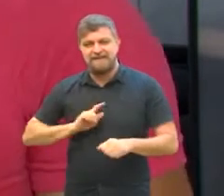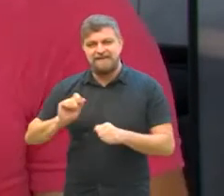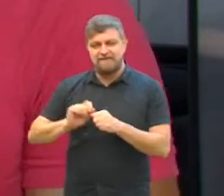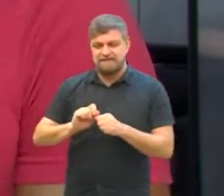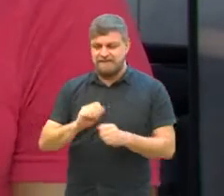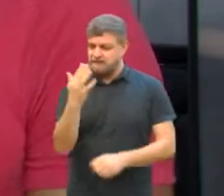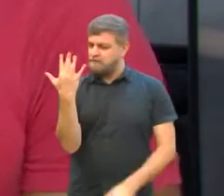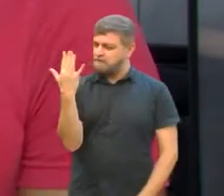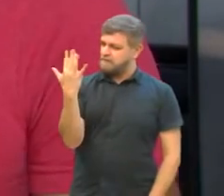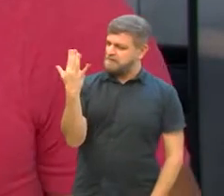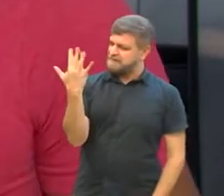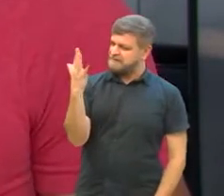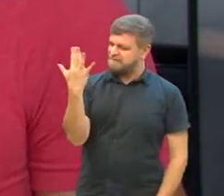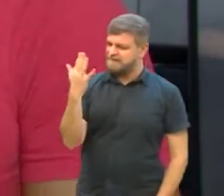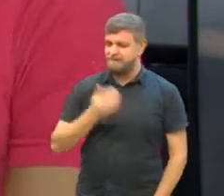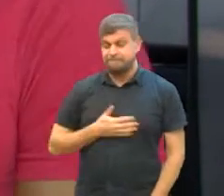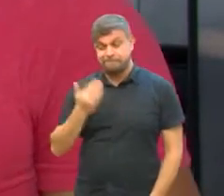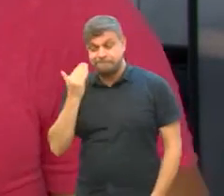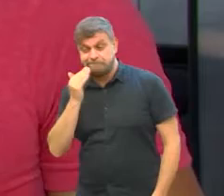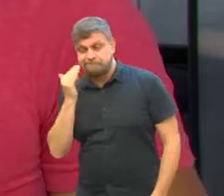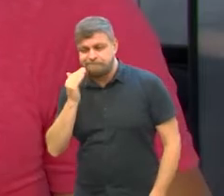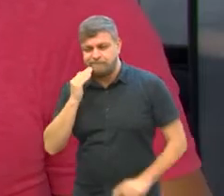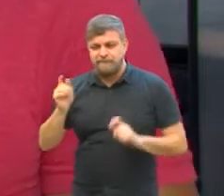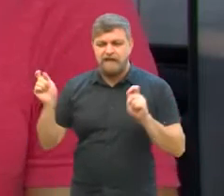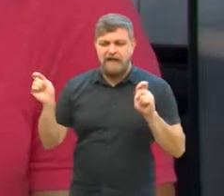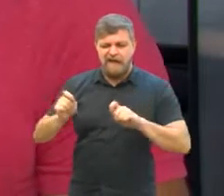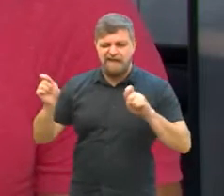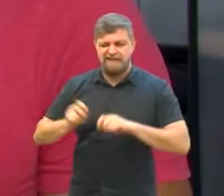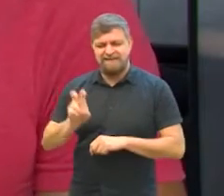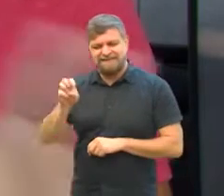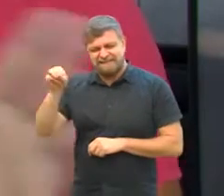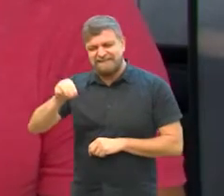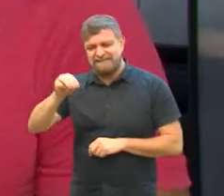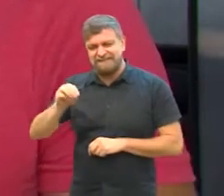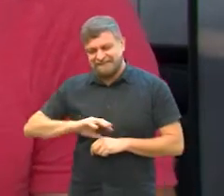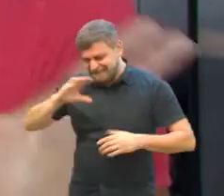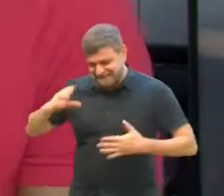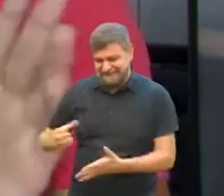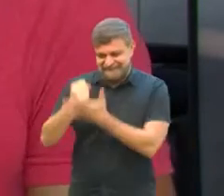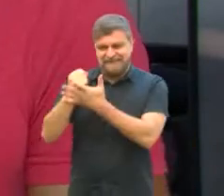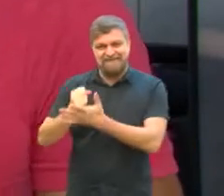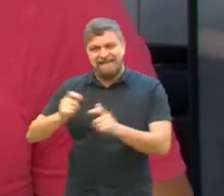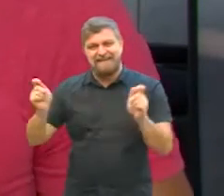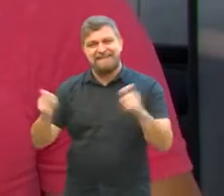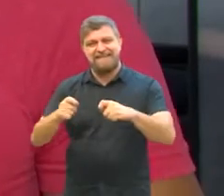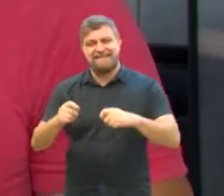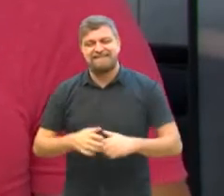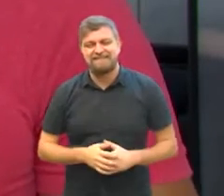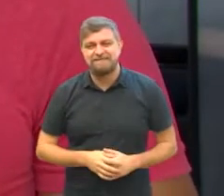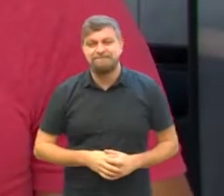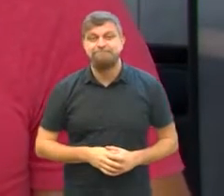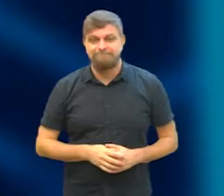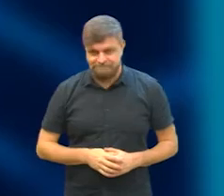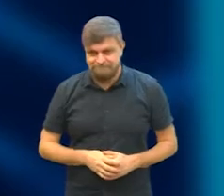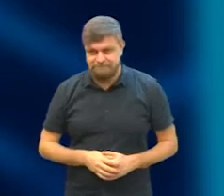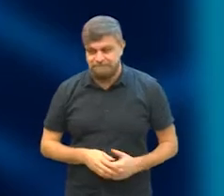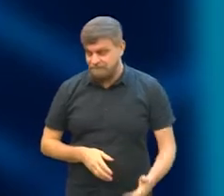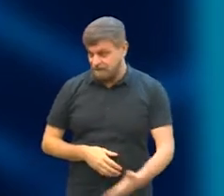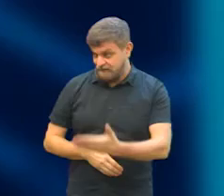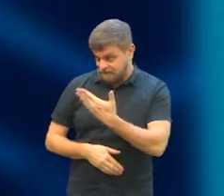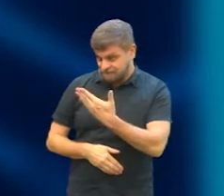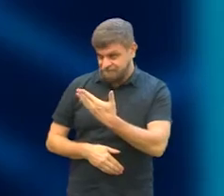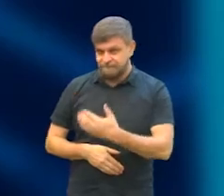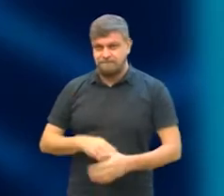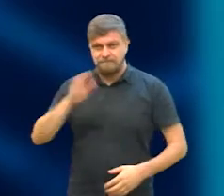tem como fazer de frente pro espelho. Não fica a mesma coisa, mas dá para salvar ali nos 5 minutos de dificuldade, eu acho.